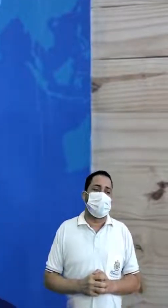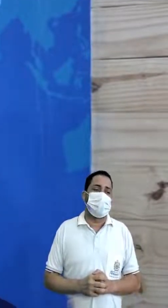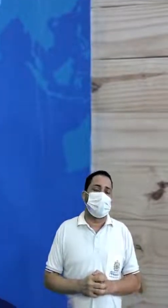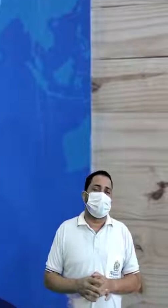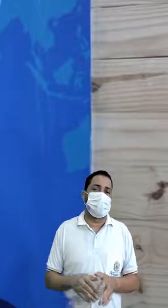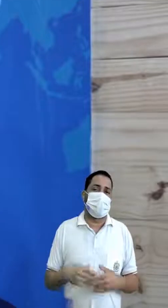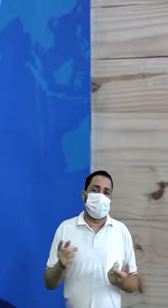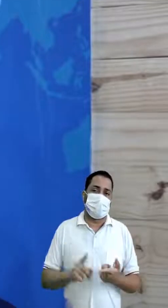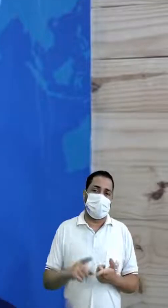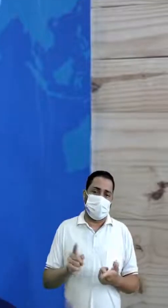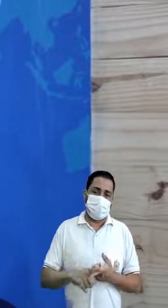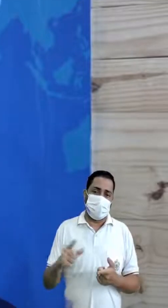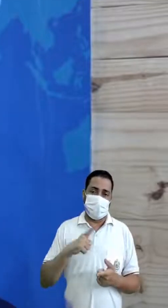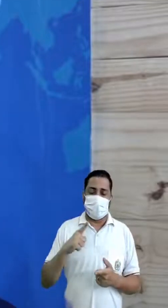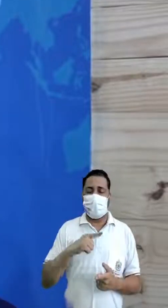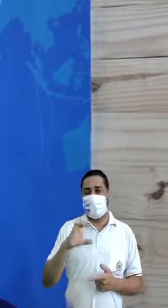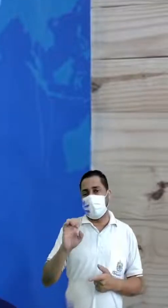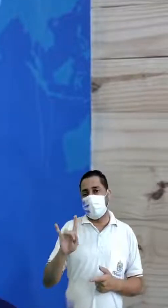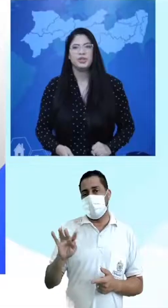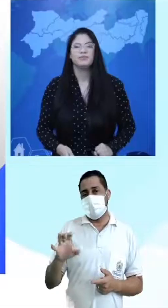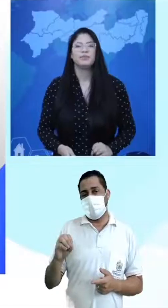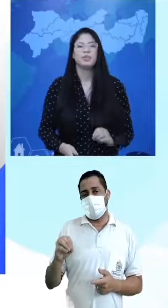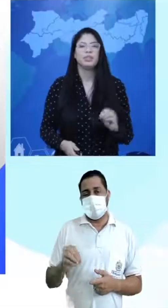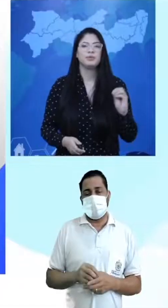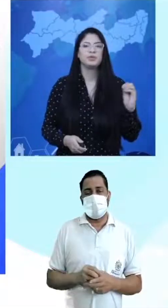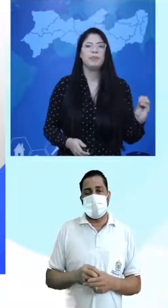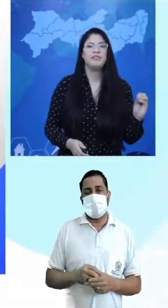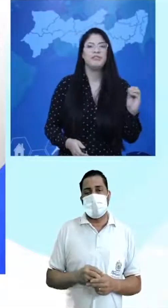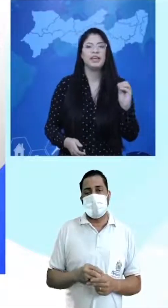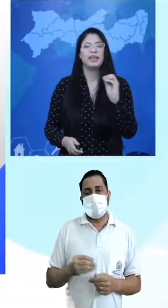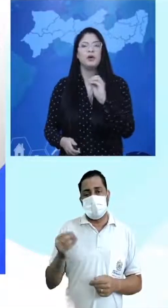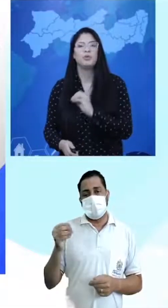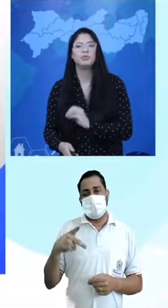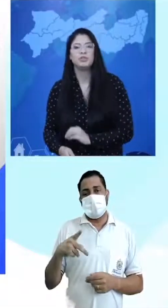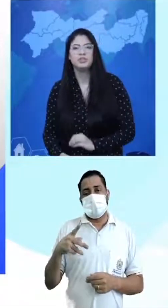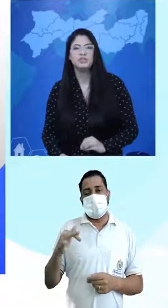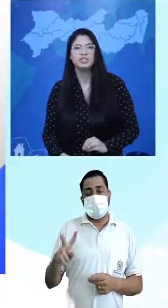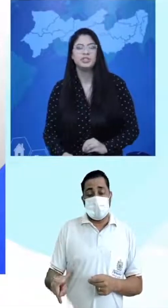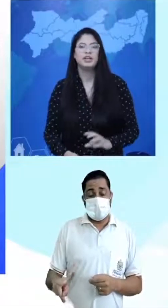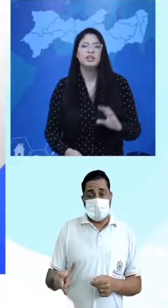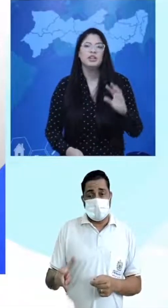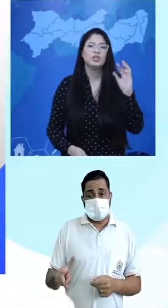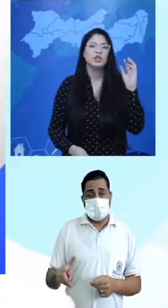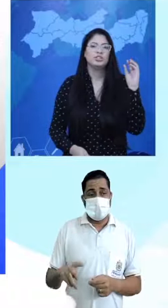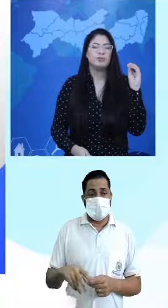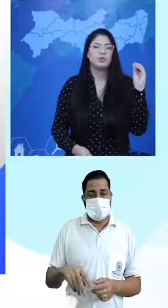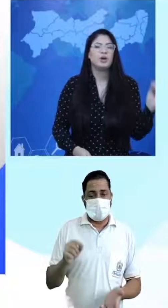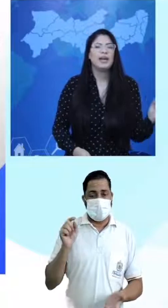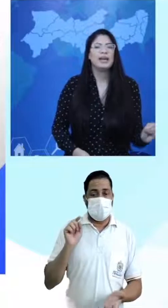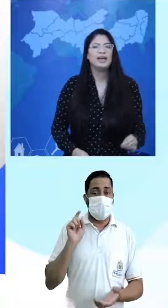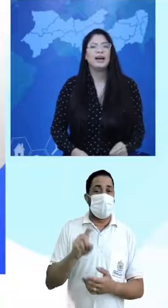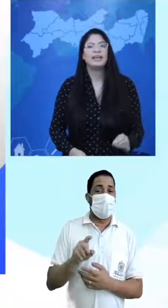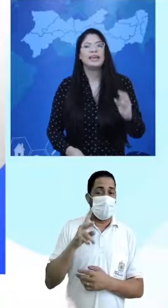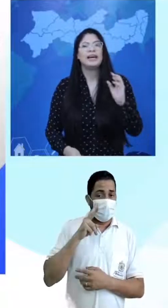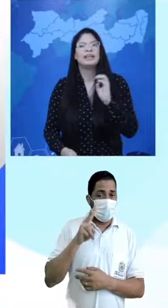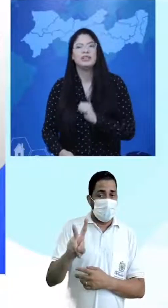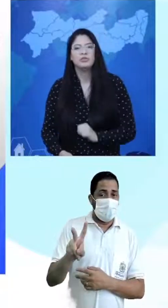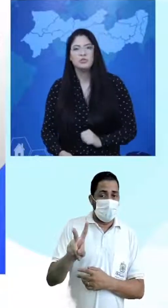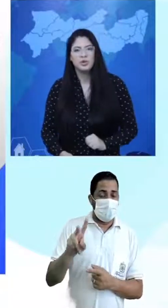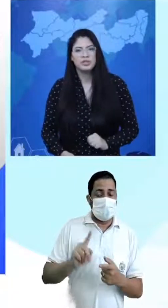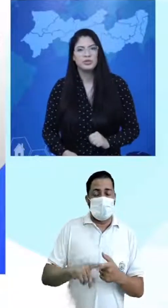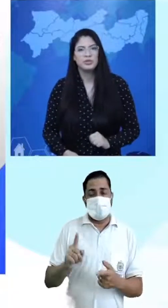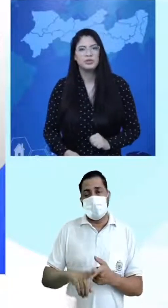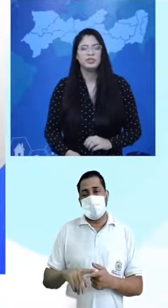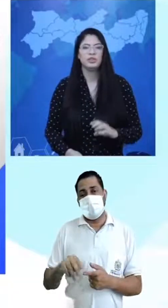Aí também nós temos os elementos da perspectiva cônica. Nós temos o PV, que é o ponto de vista. Nós temos o LH, que é a linha